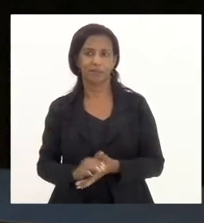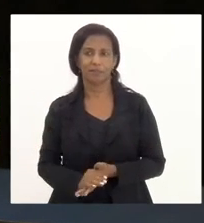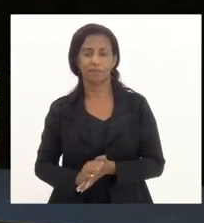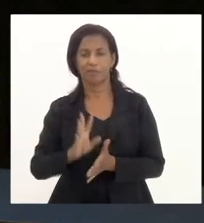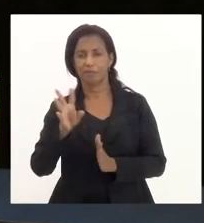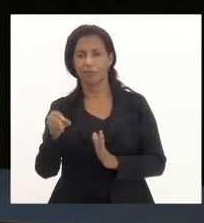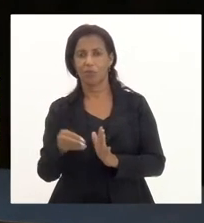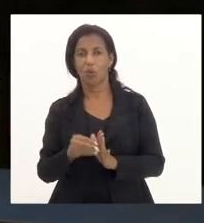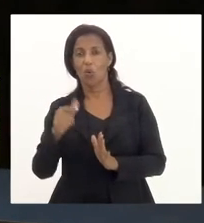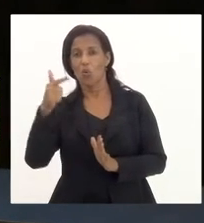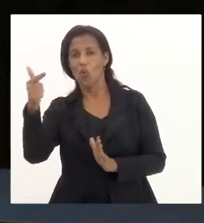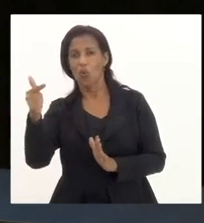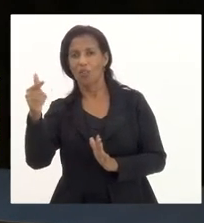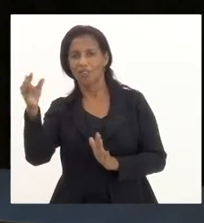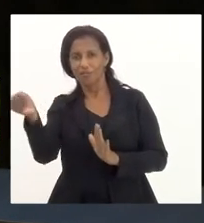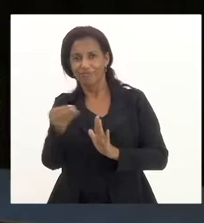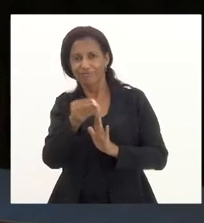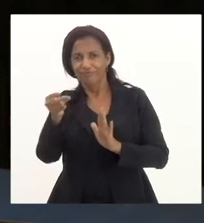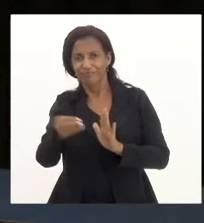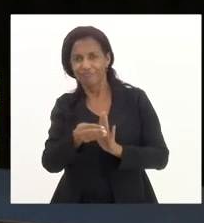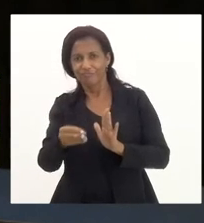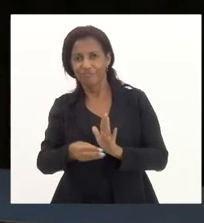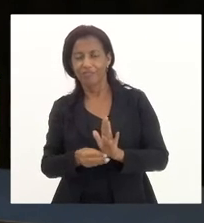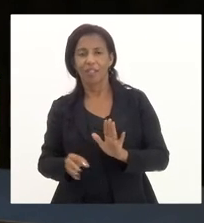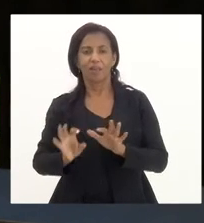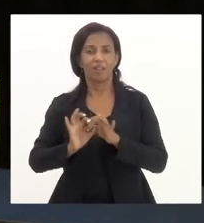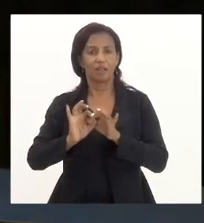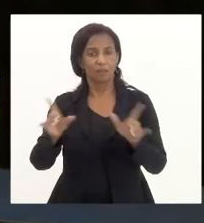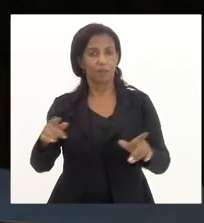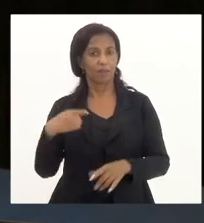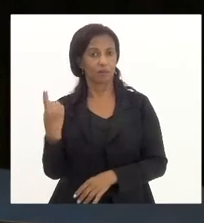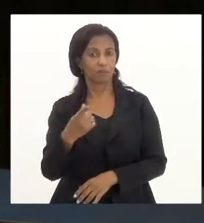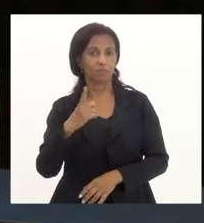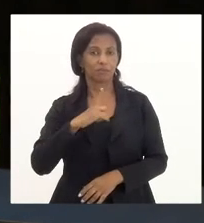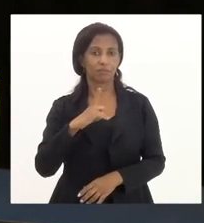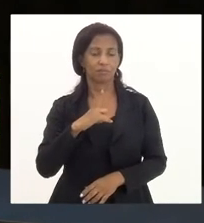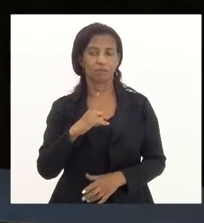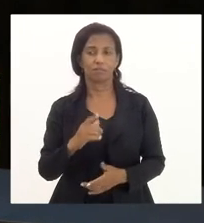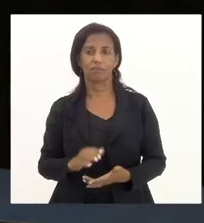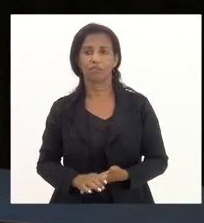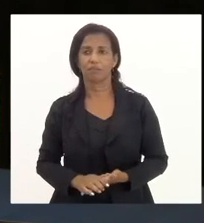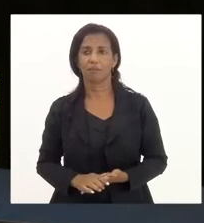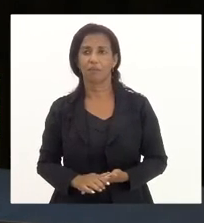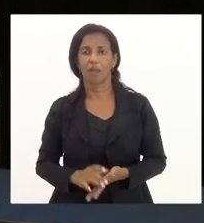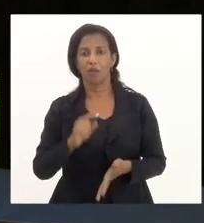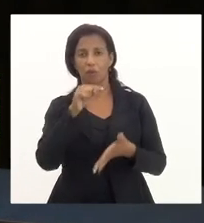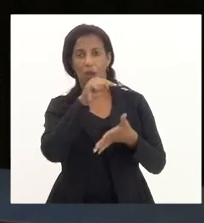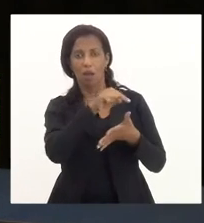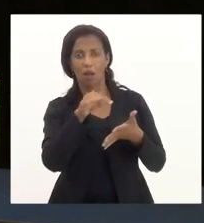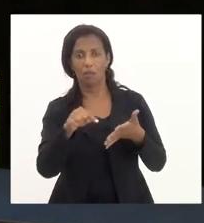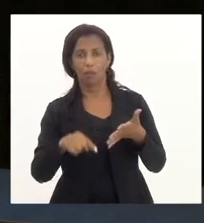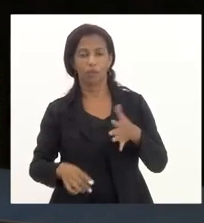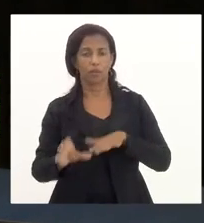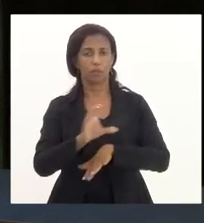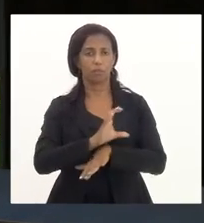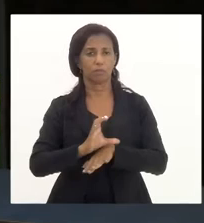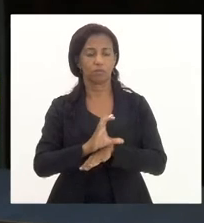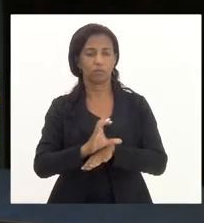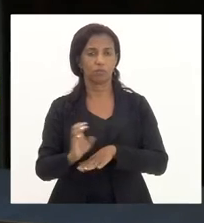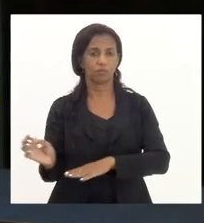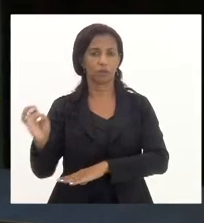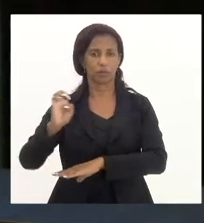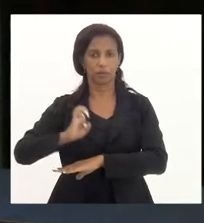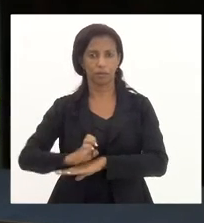colocar outras exceções e a liberdade que nós tivemos foi aquelas apontadas pela constituição estadual